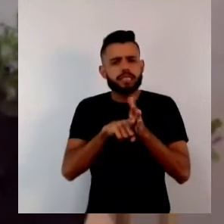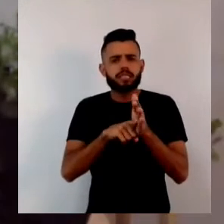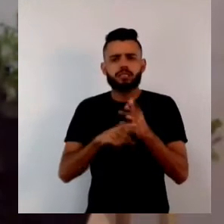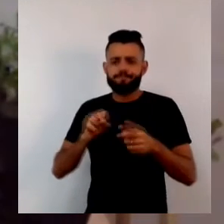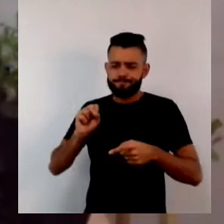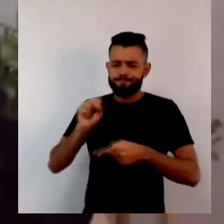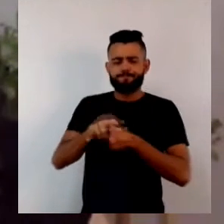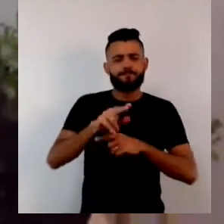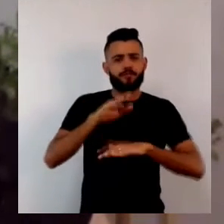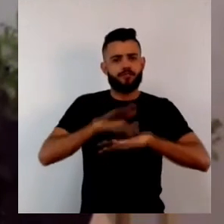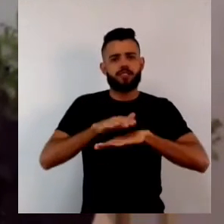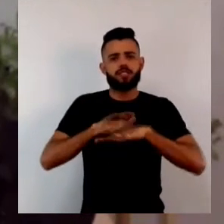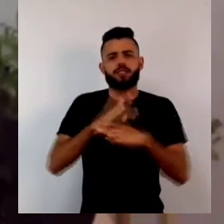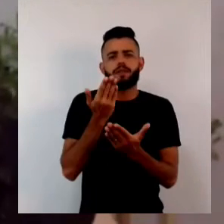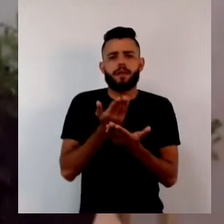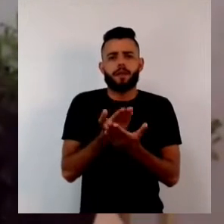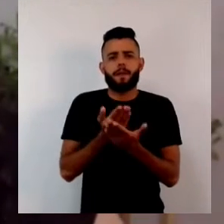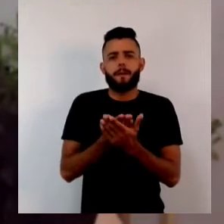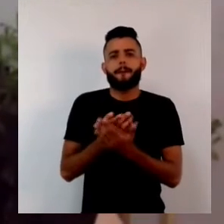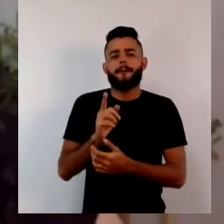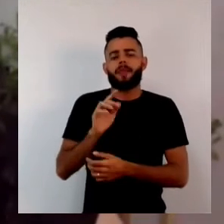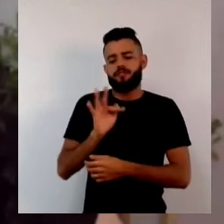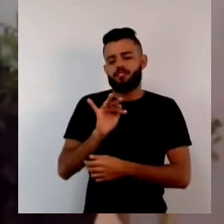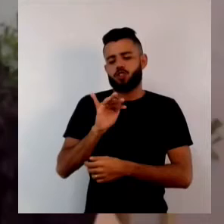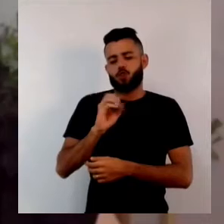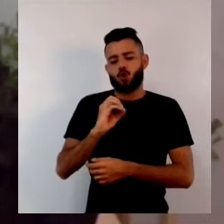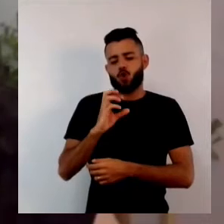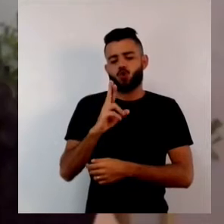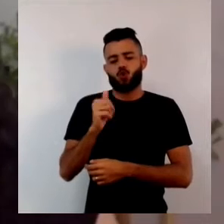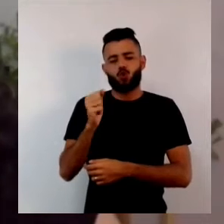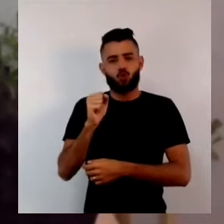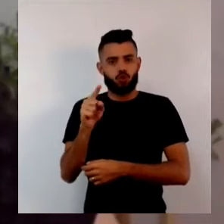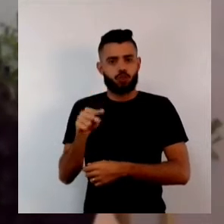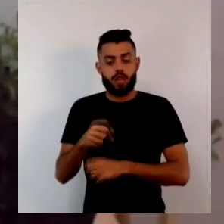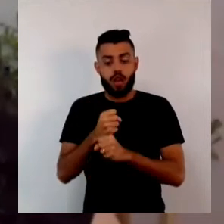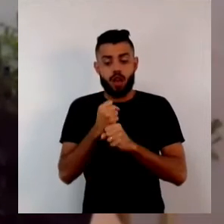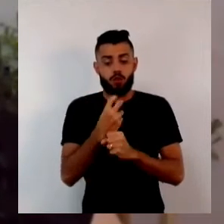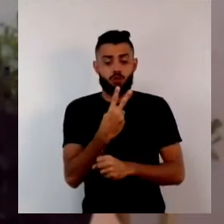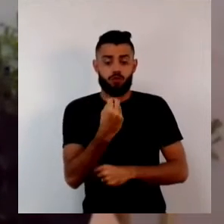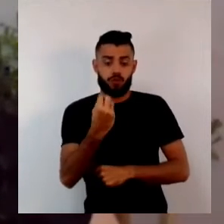lá na Fiocruz, em 2009, eu